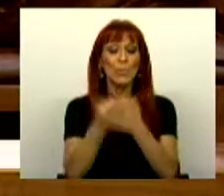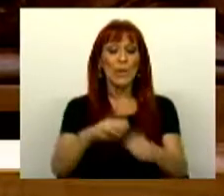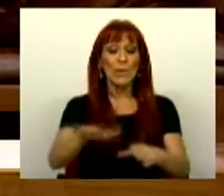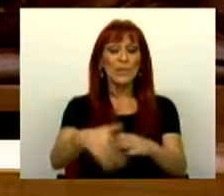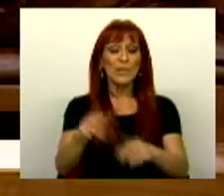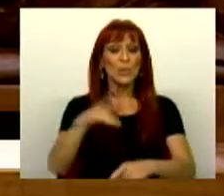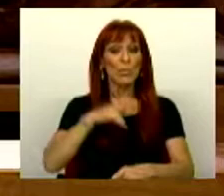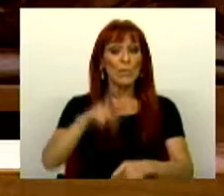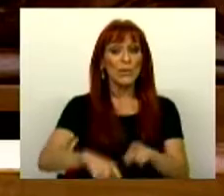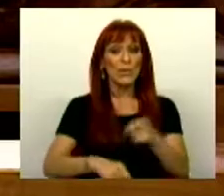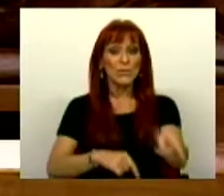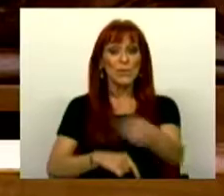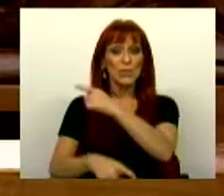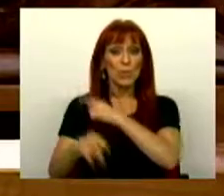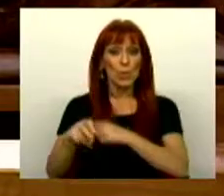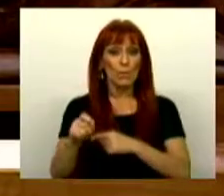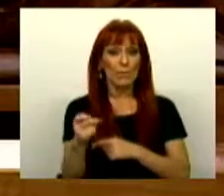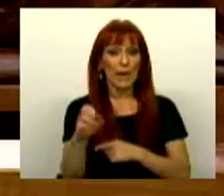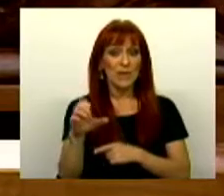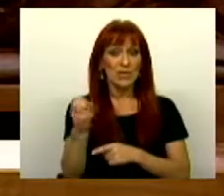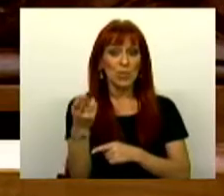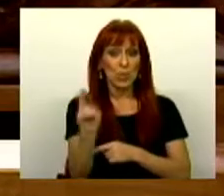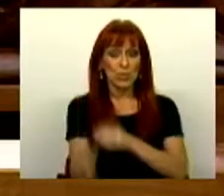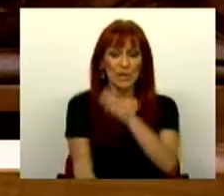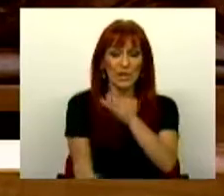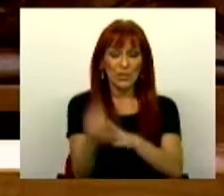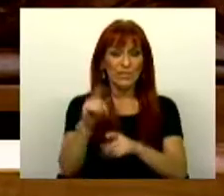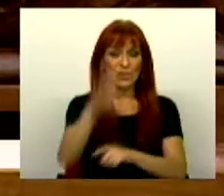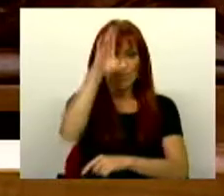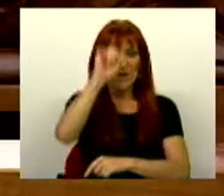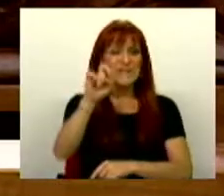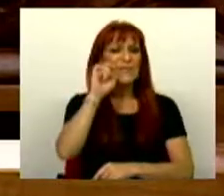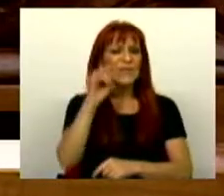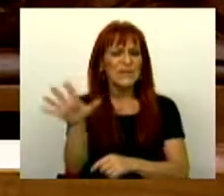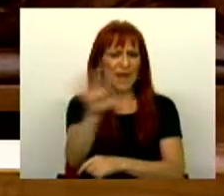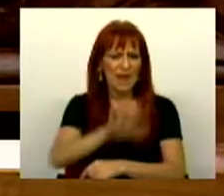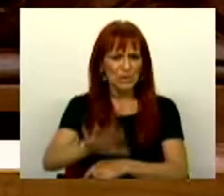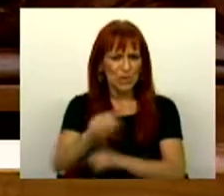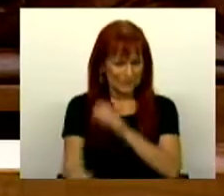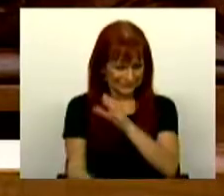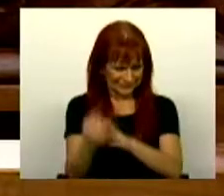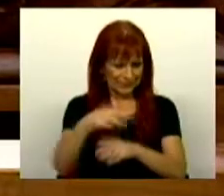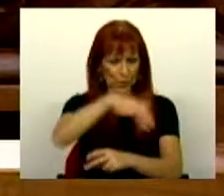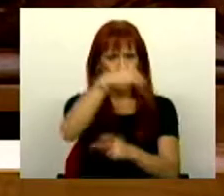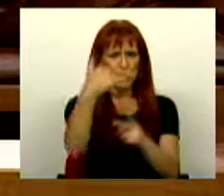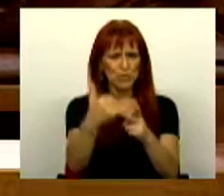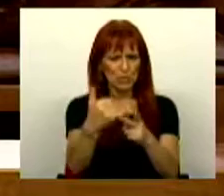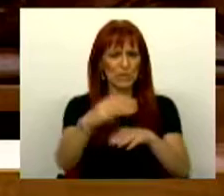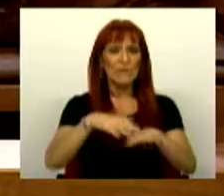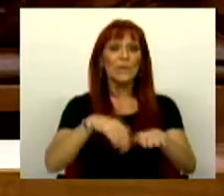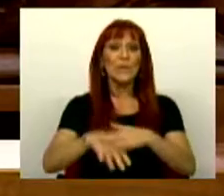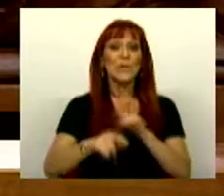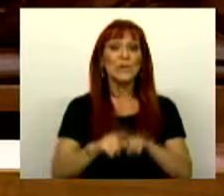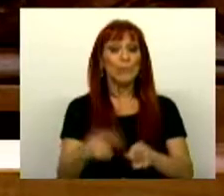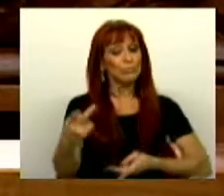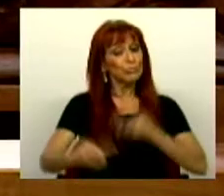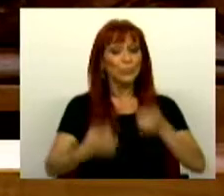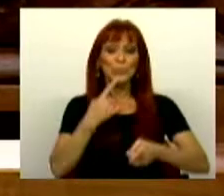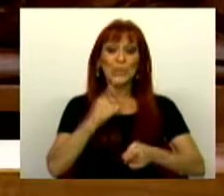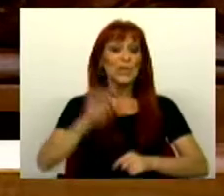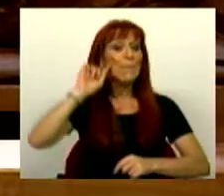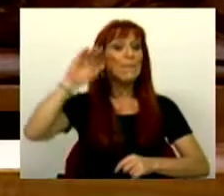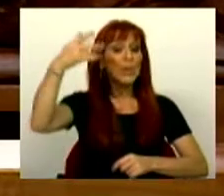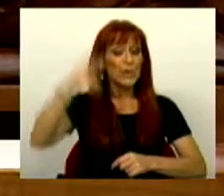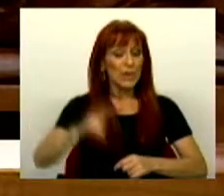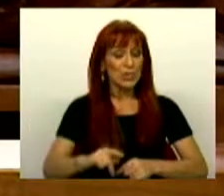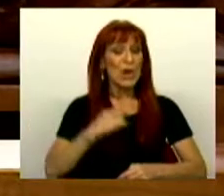Participação Portuguesa no PESCO, que criámos no Ministério da Defesa Nacional. Segundo, foi feita uma reavaliação das prioridades